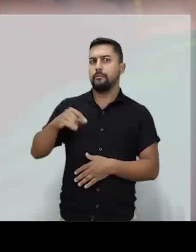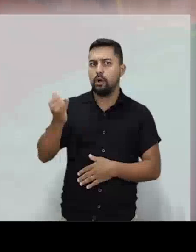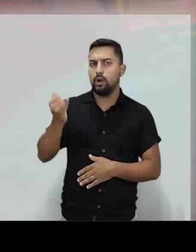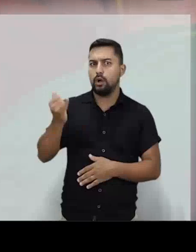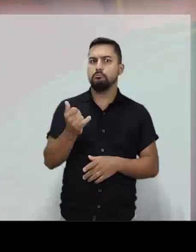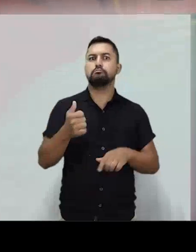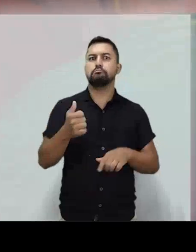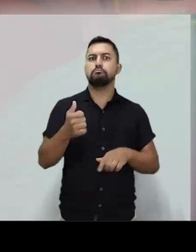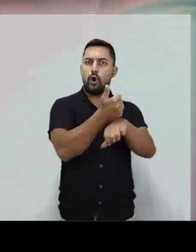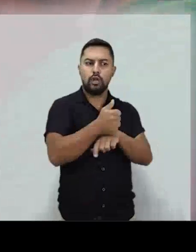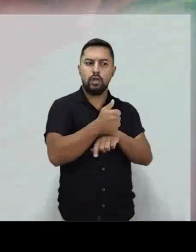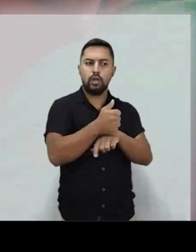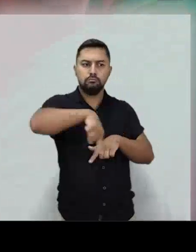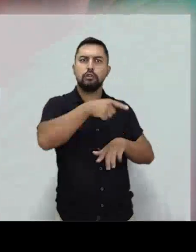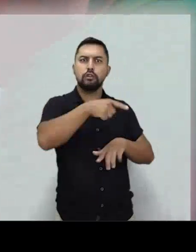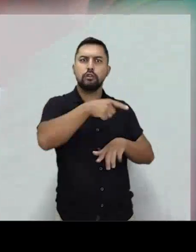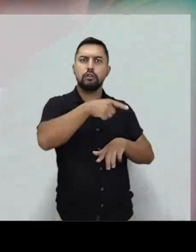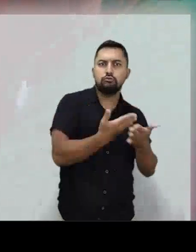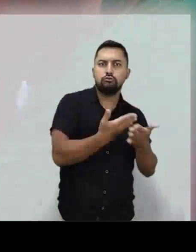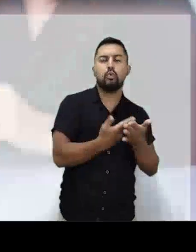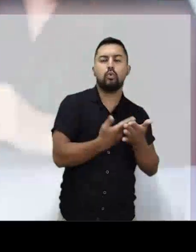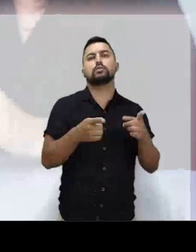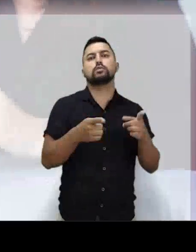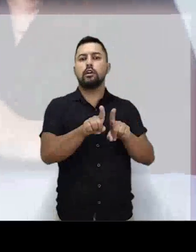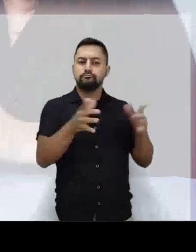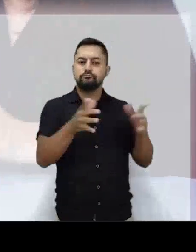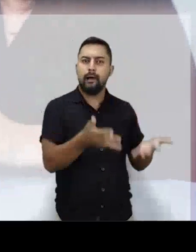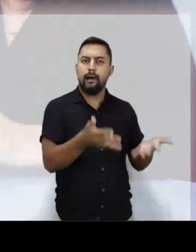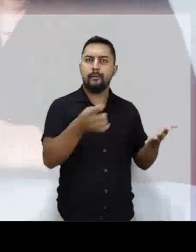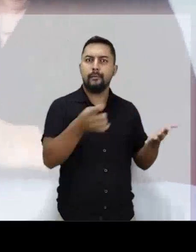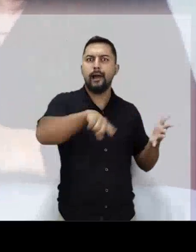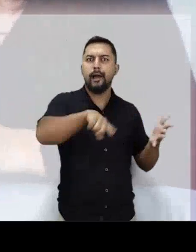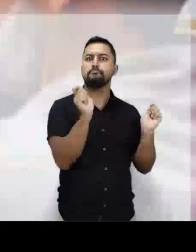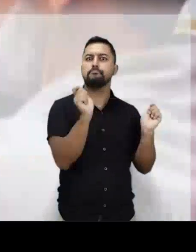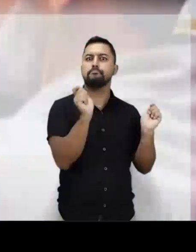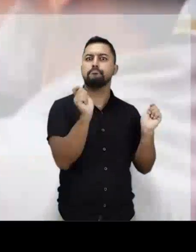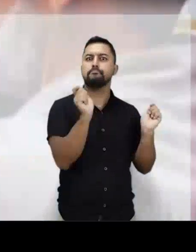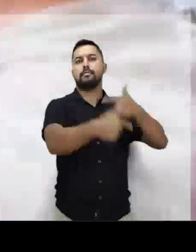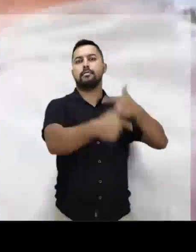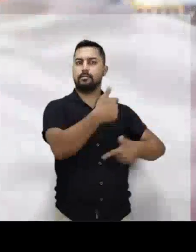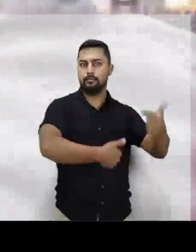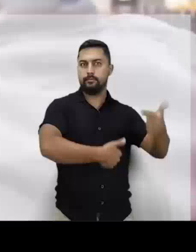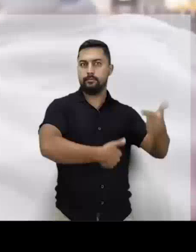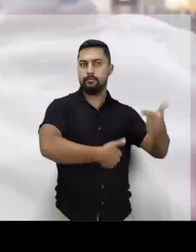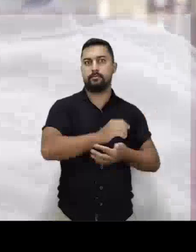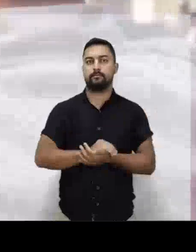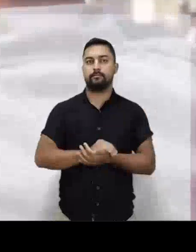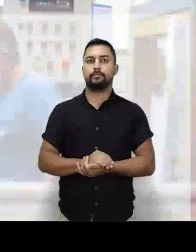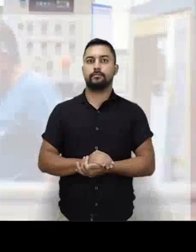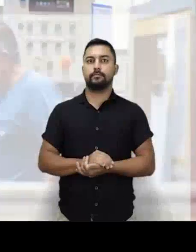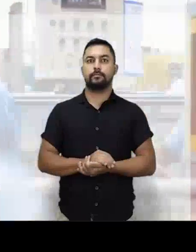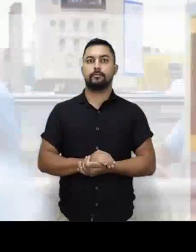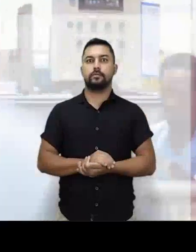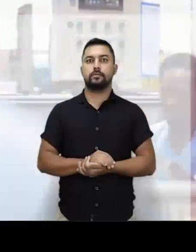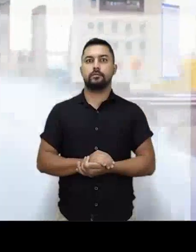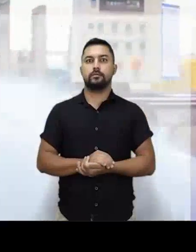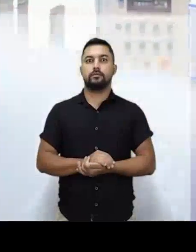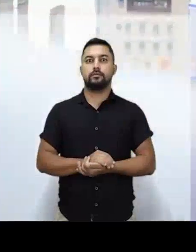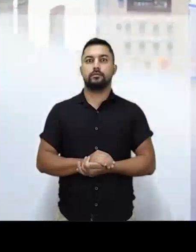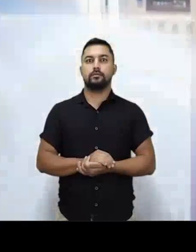Acreditamos na importância do crescimento profissional. Por isso investimos e incentivamos a capacitação dos nossos